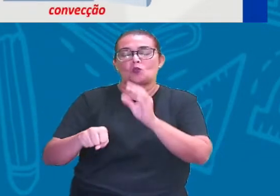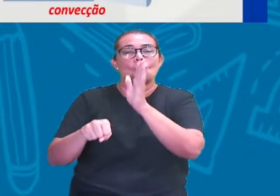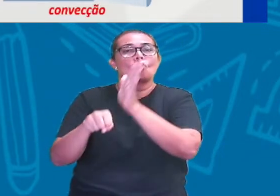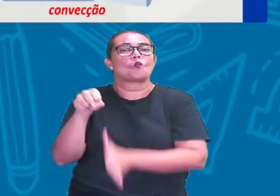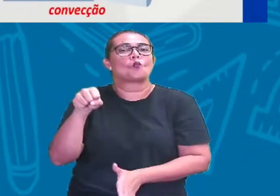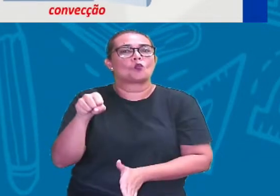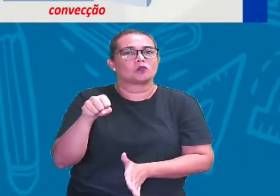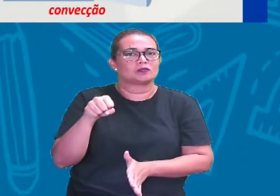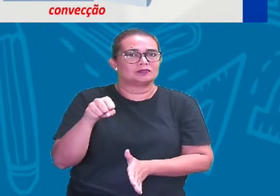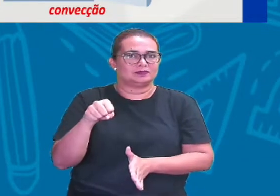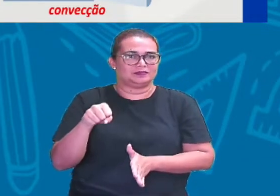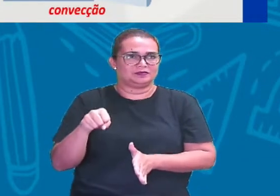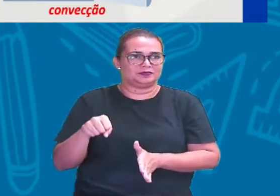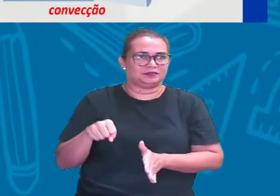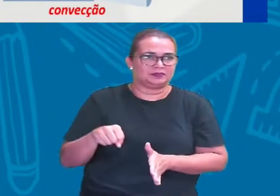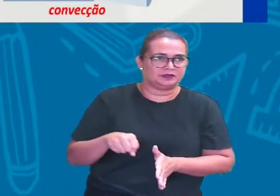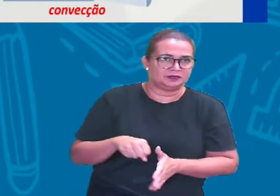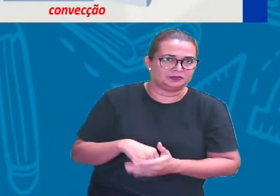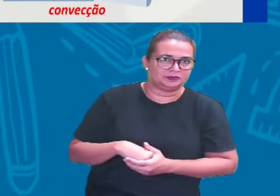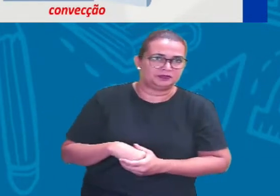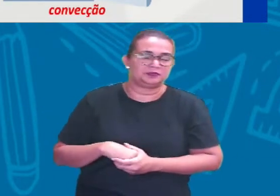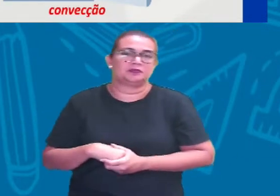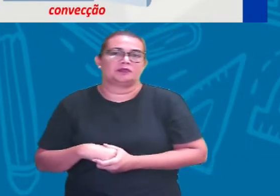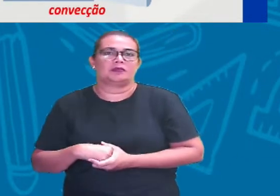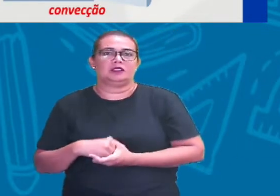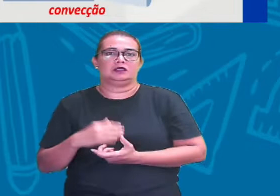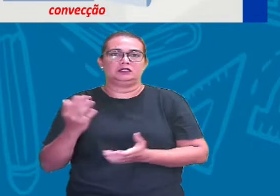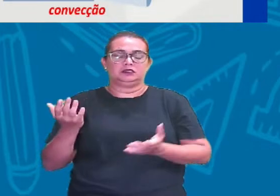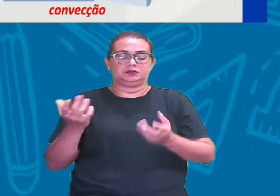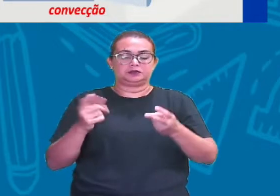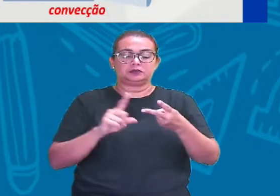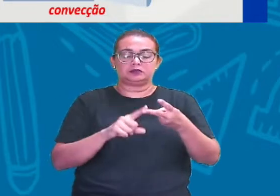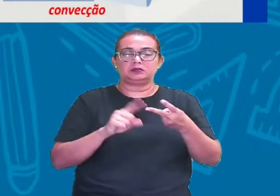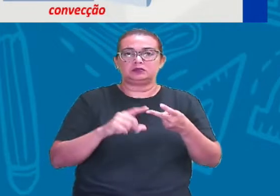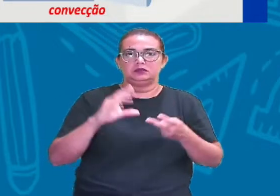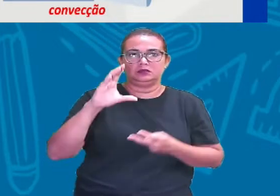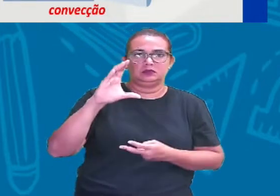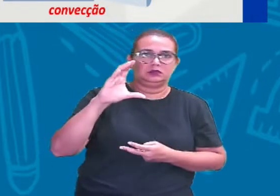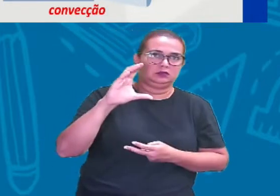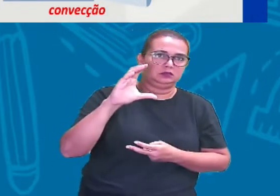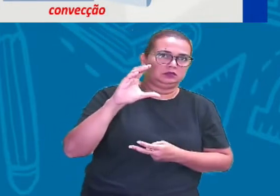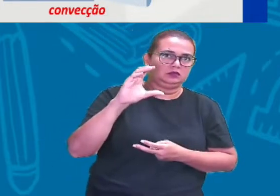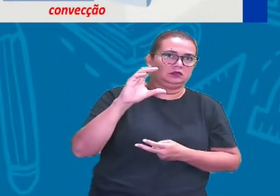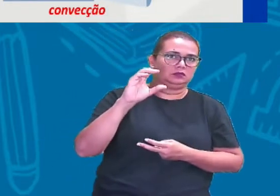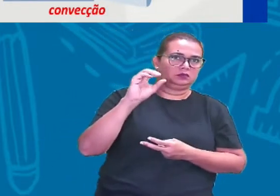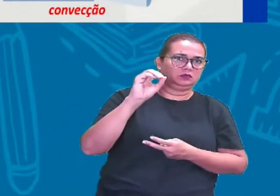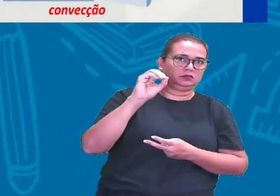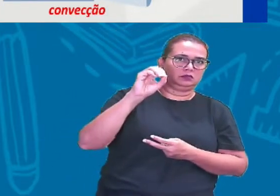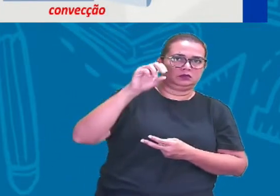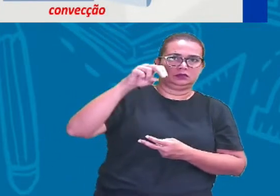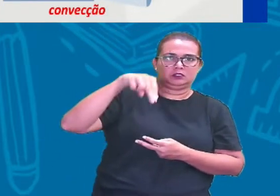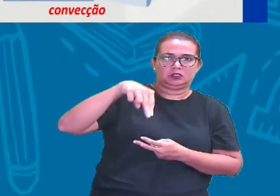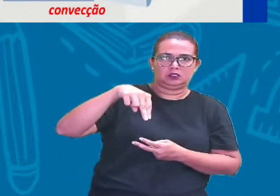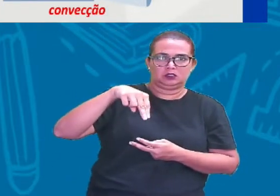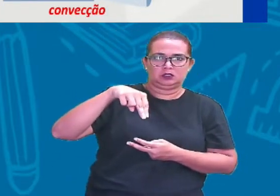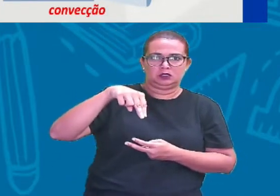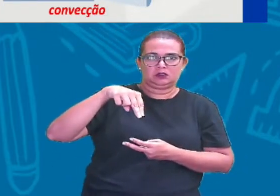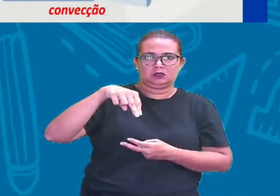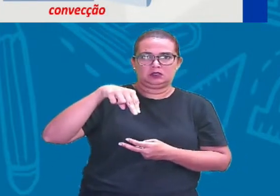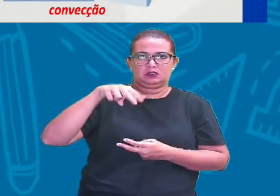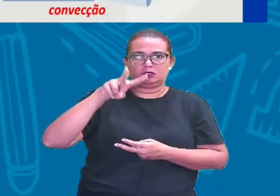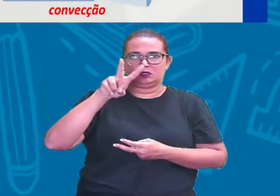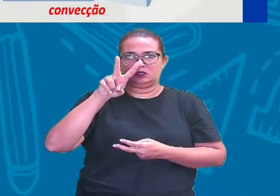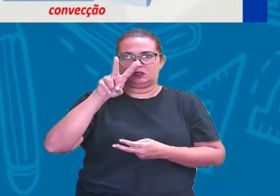Professor, e o que é convecção? Gente, convecção é a propagação do